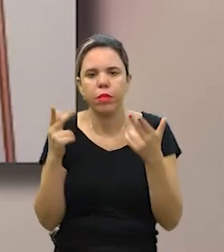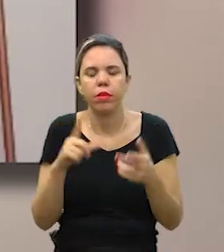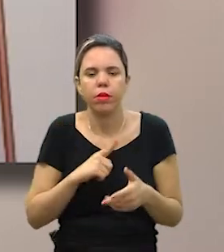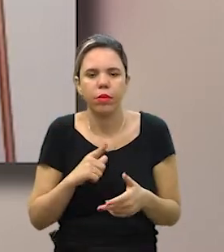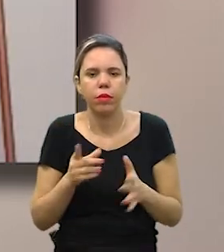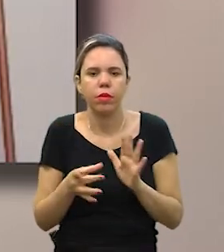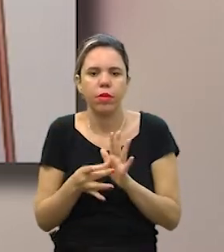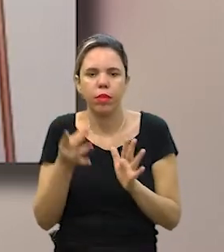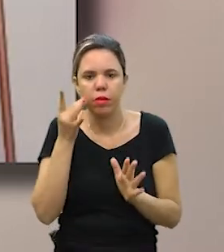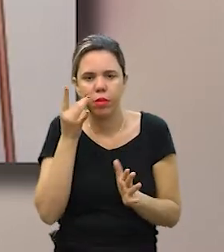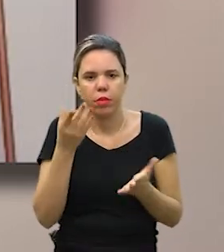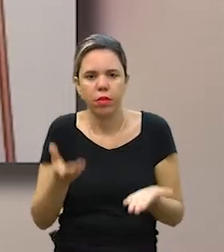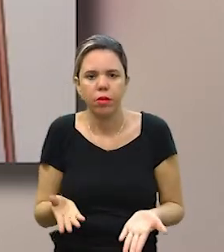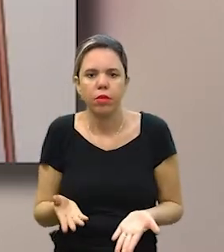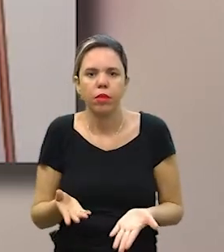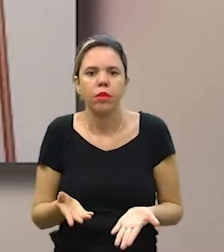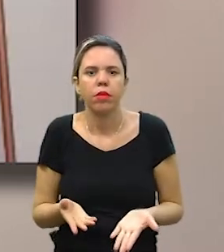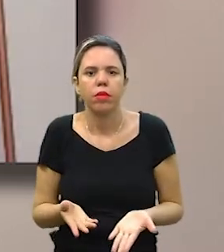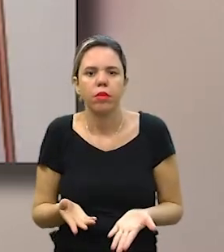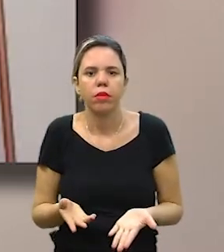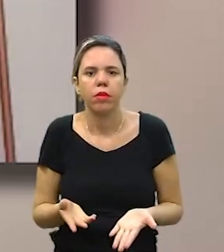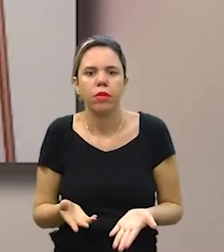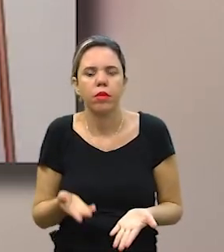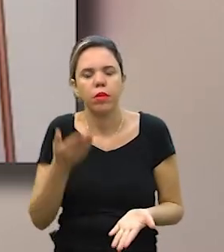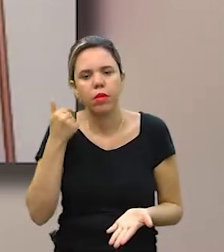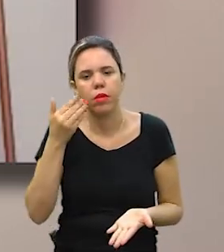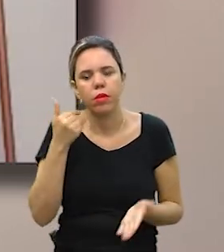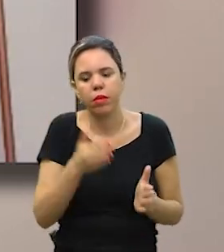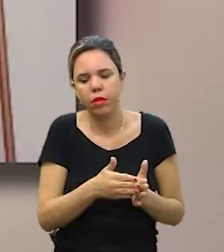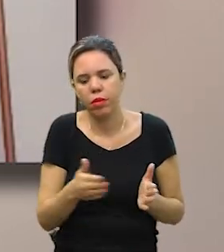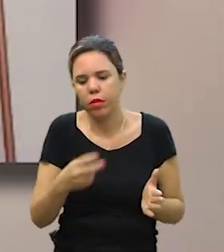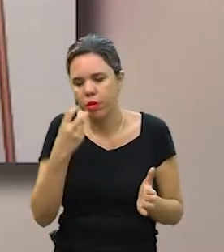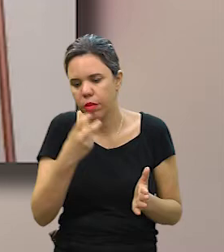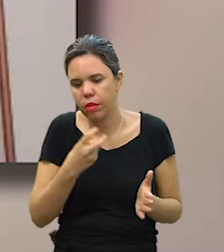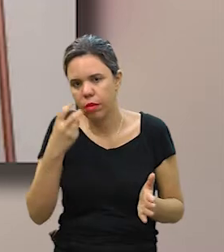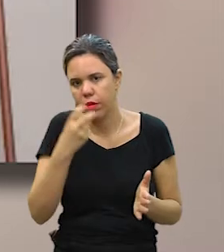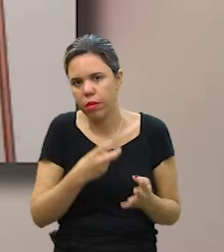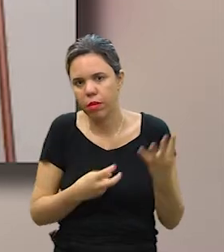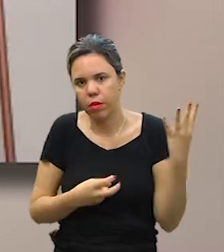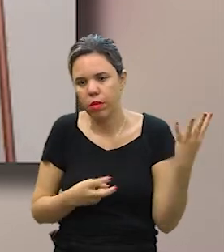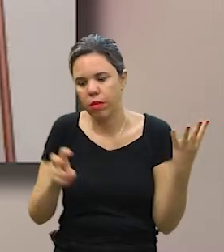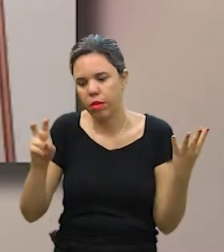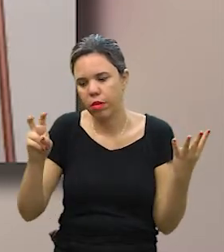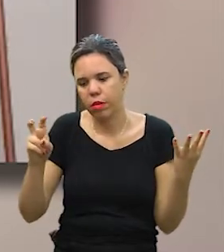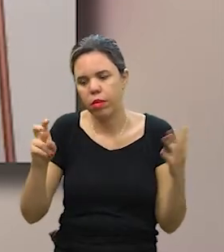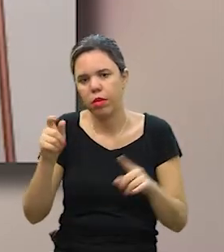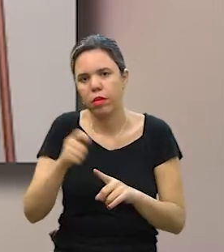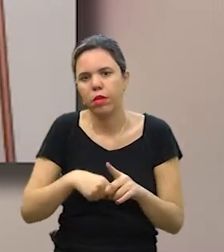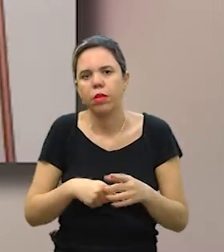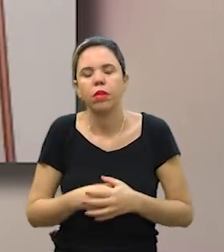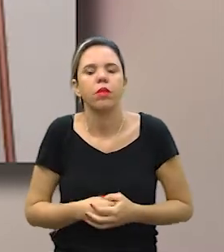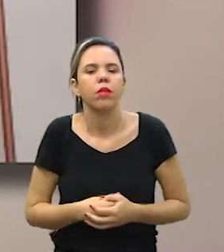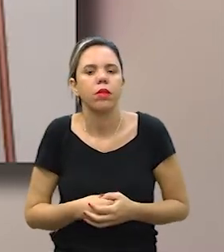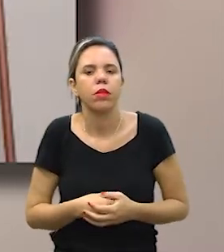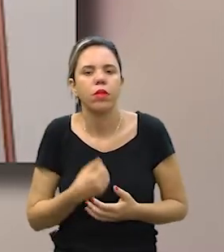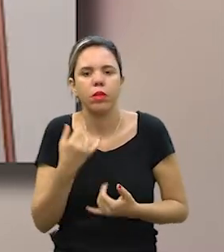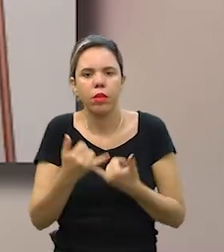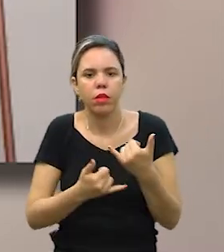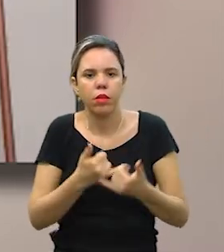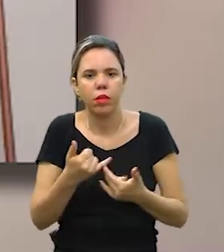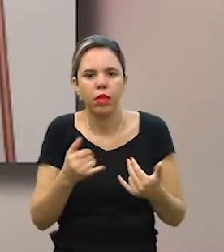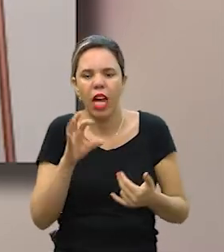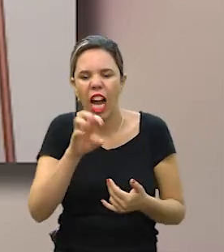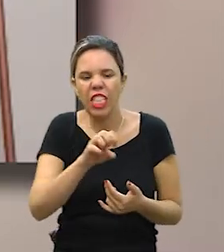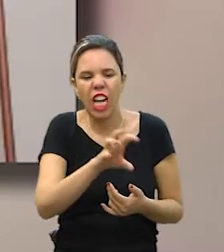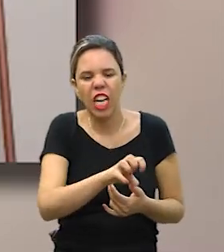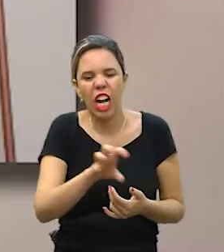normal, tem que estar presente. Então, abusem nessa fase oral entre 4, 5 meses, dos